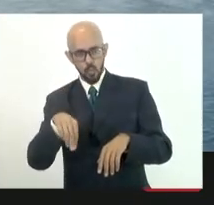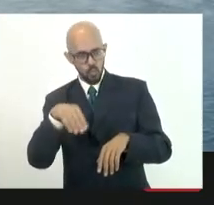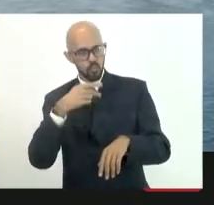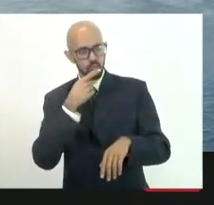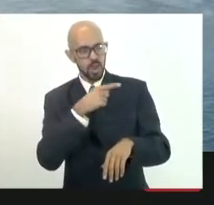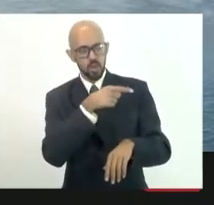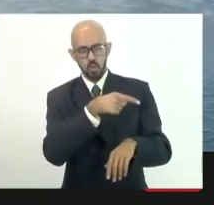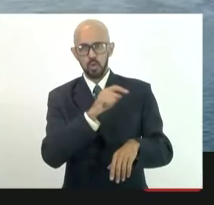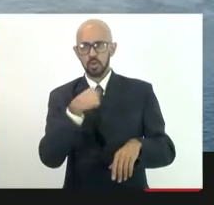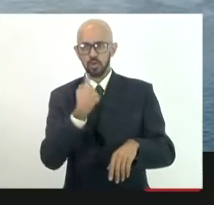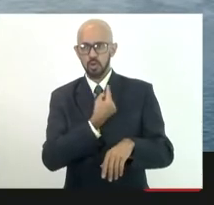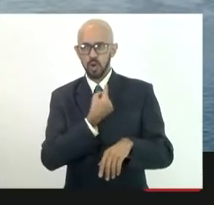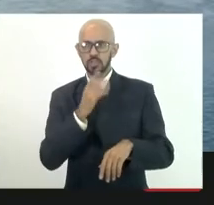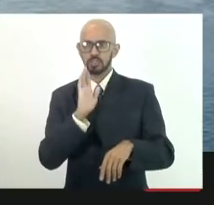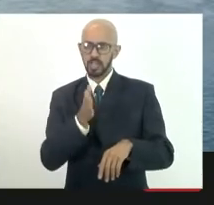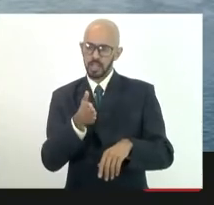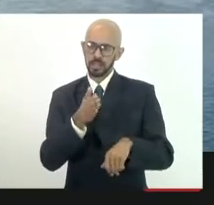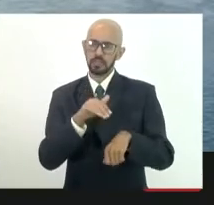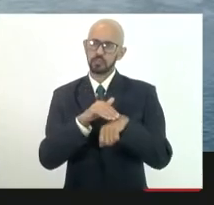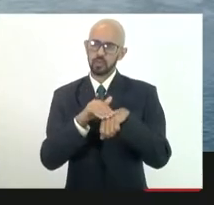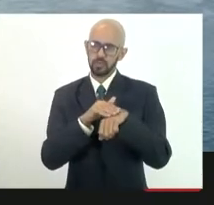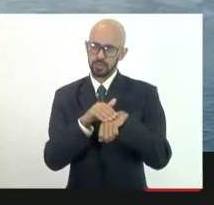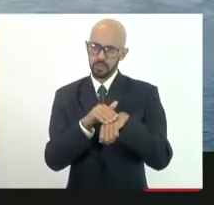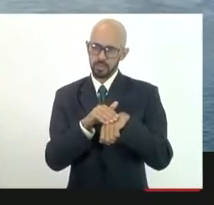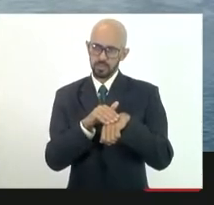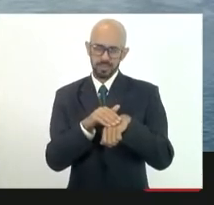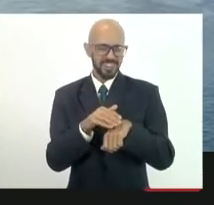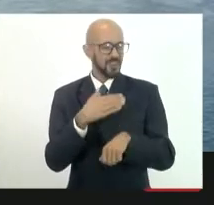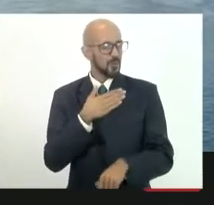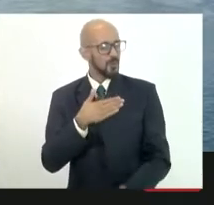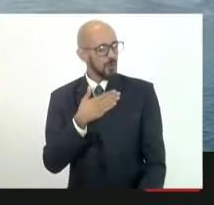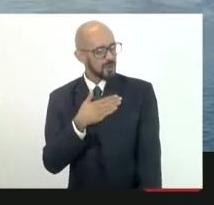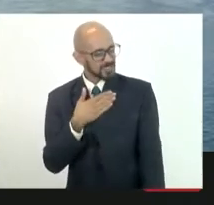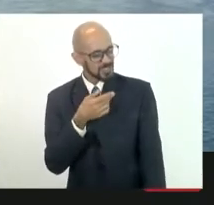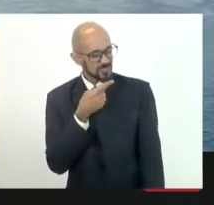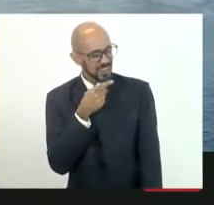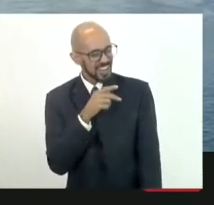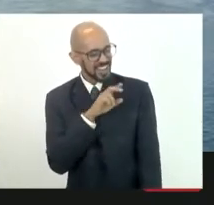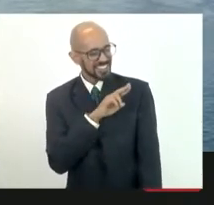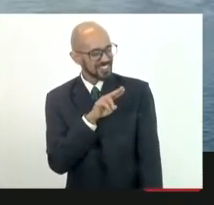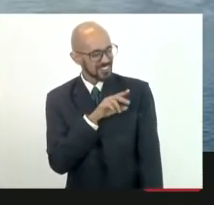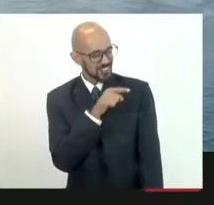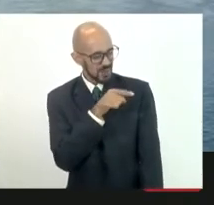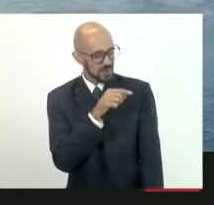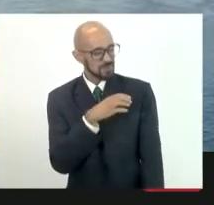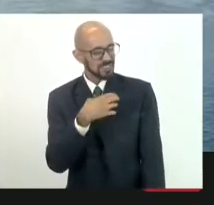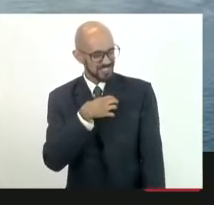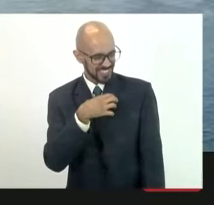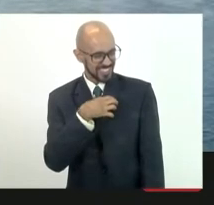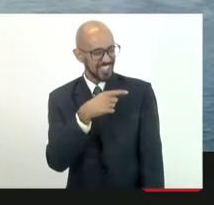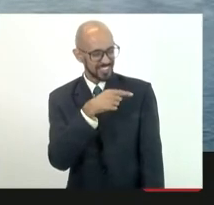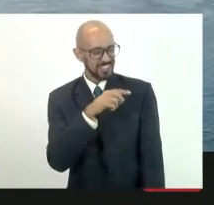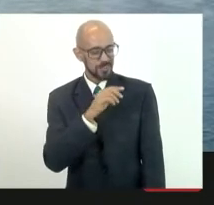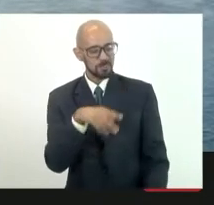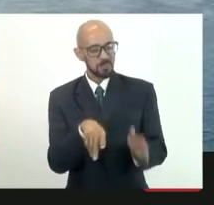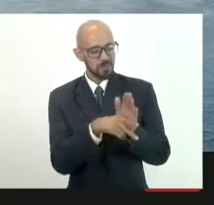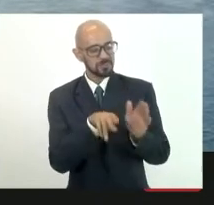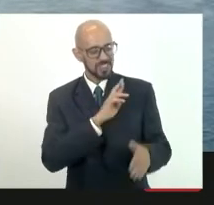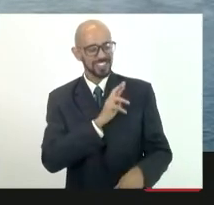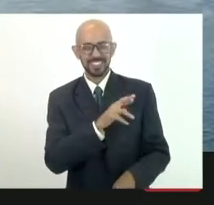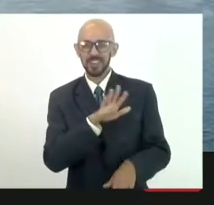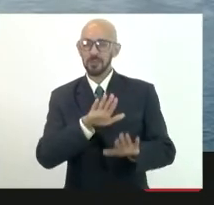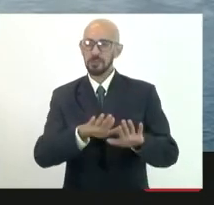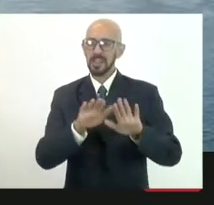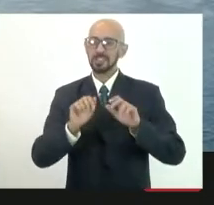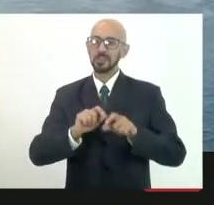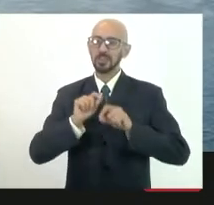temos pontuado, Nego Gum, eu chamo assim porque eu gosto de te chamar assim mesmo, da questão de, não da questão